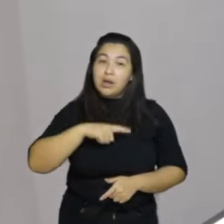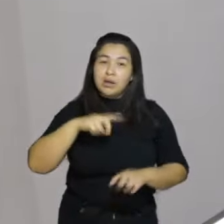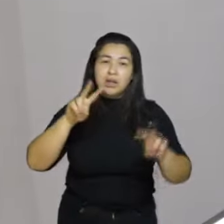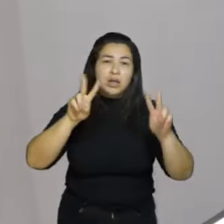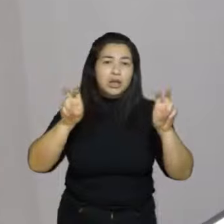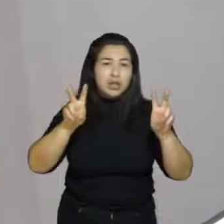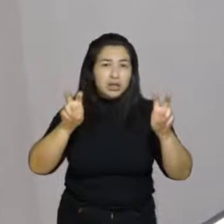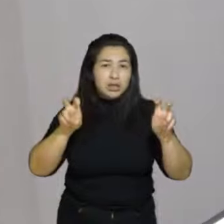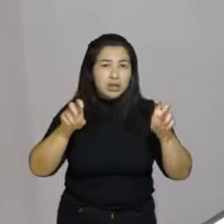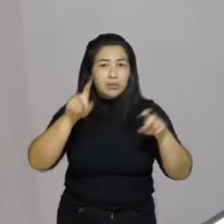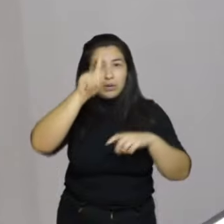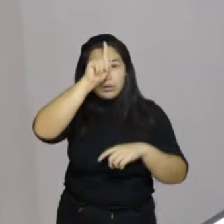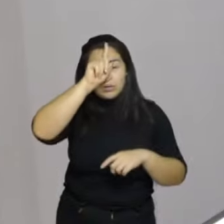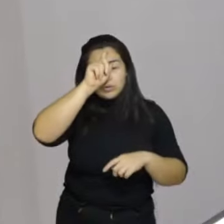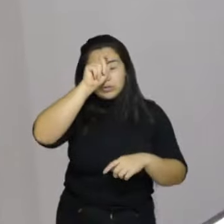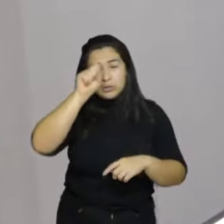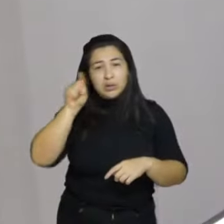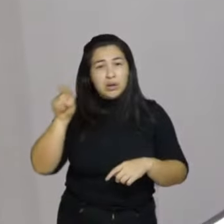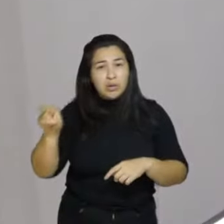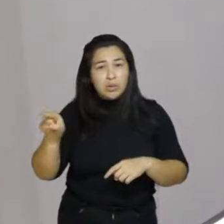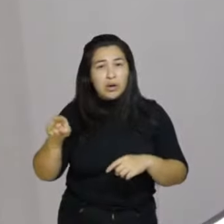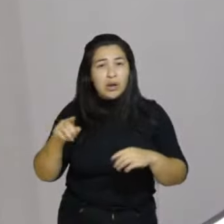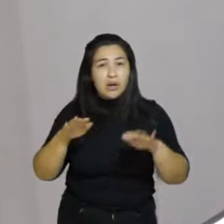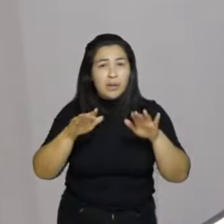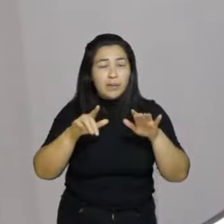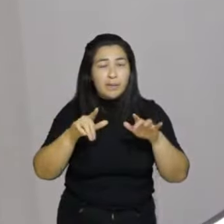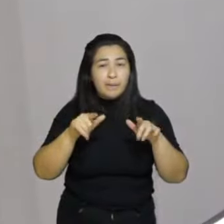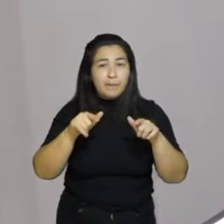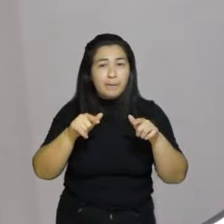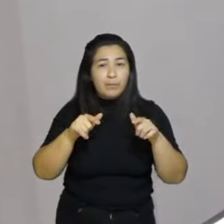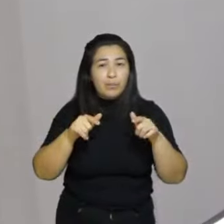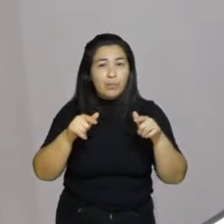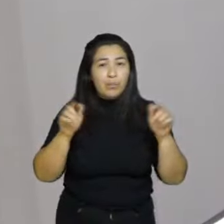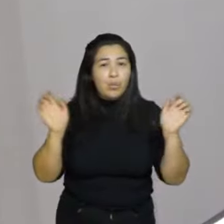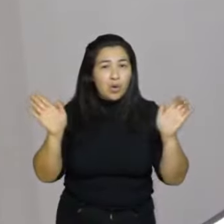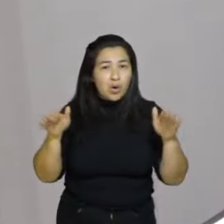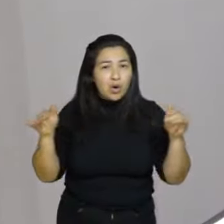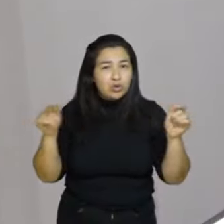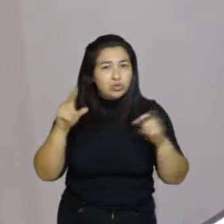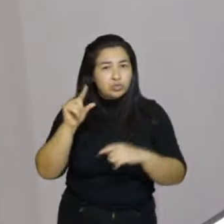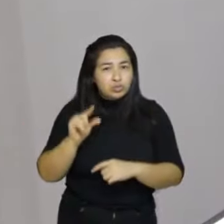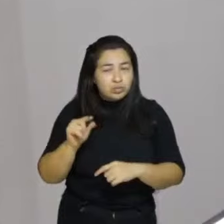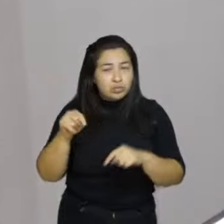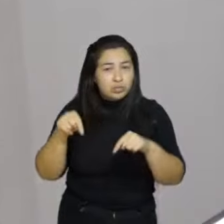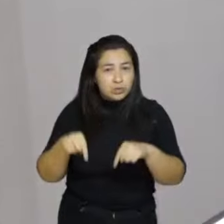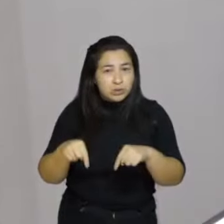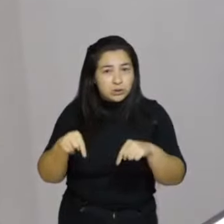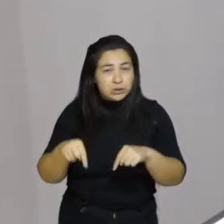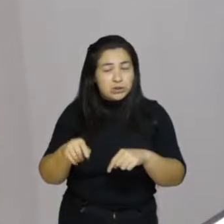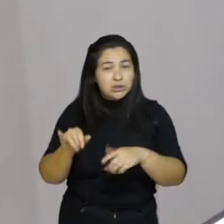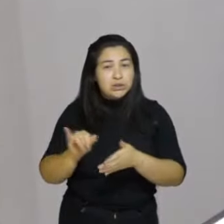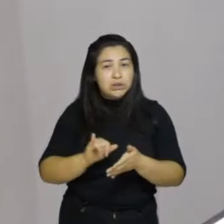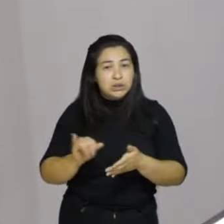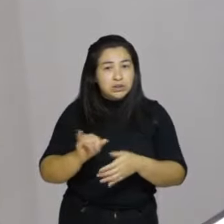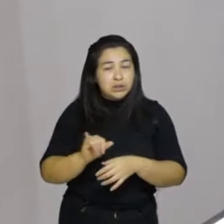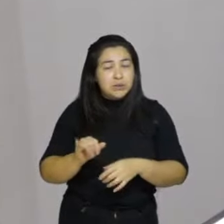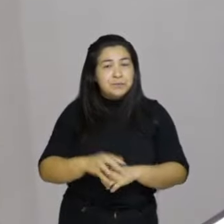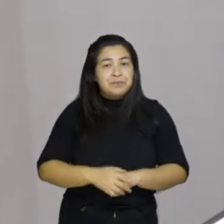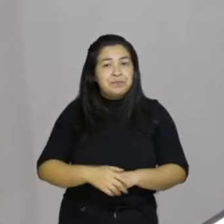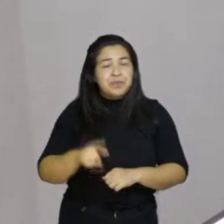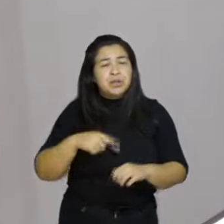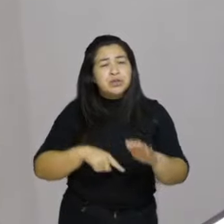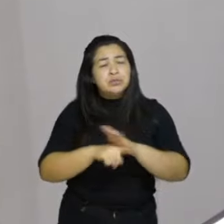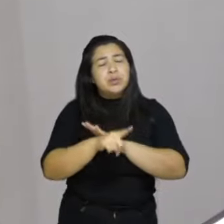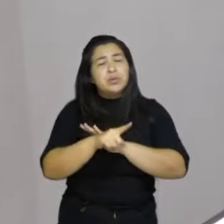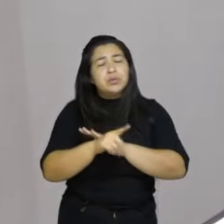Isabel e também Hospital Pequeno Anjo aqui na cidade de Itajaí Então ela Nós questionamos a secretária referente à situação que vem